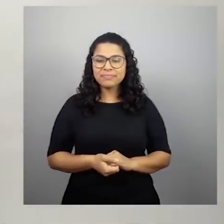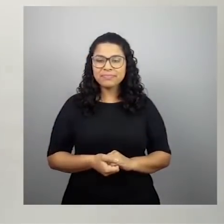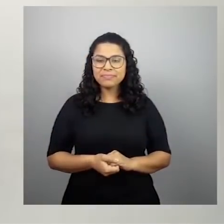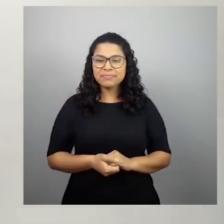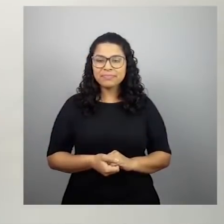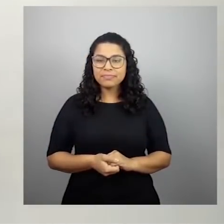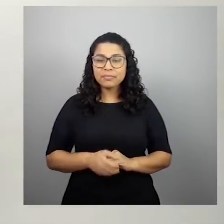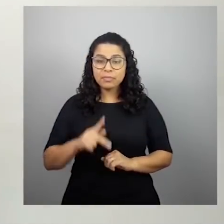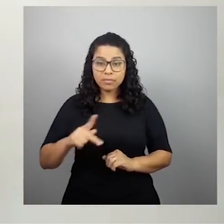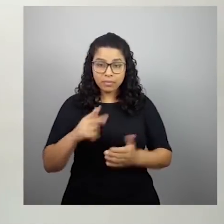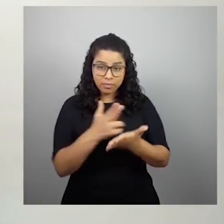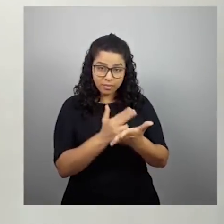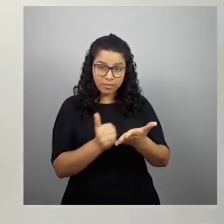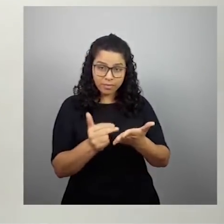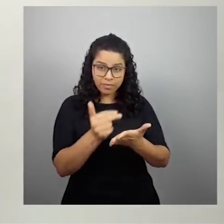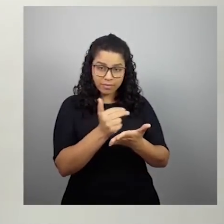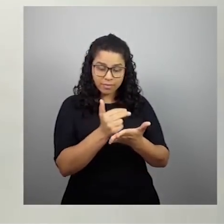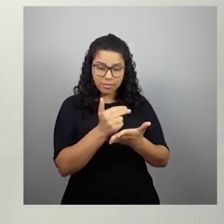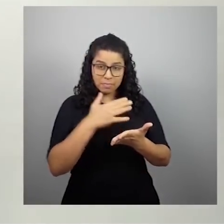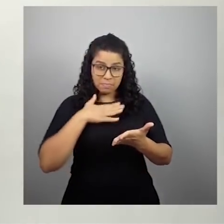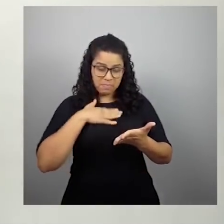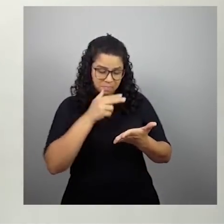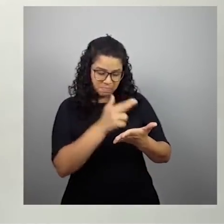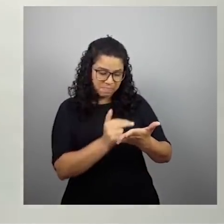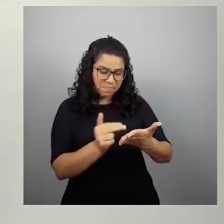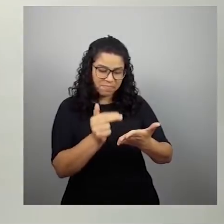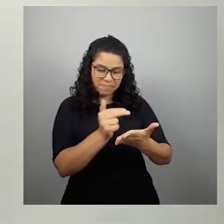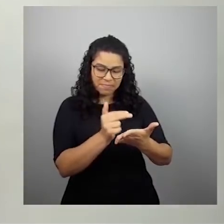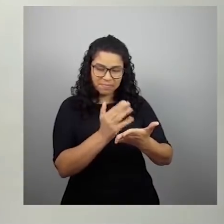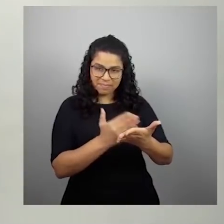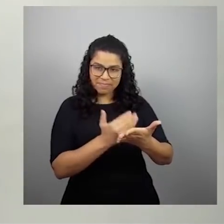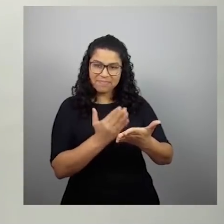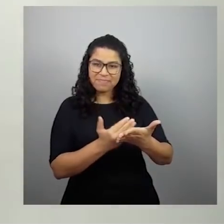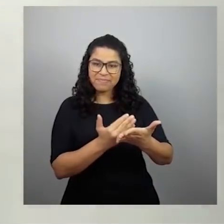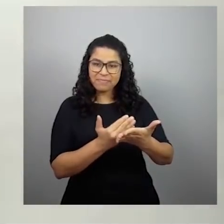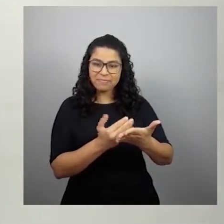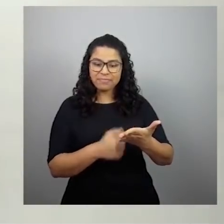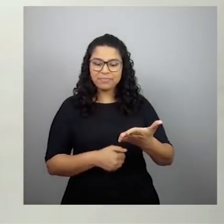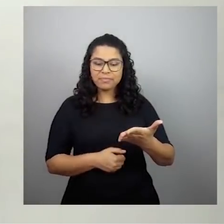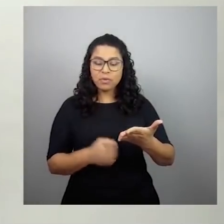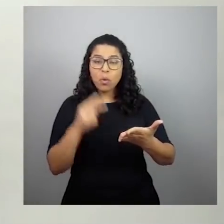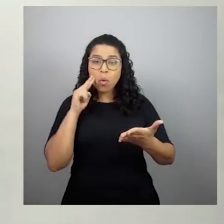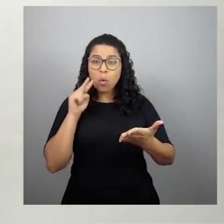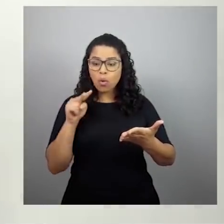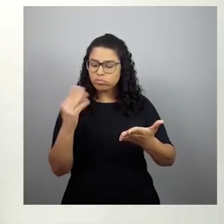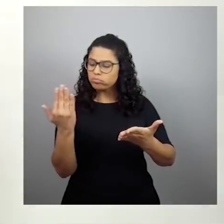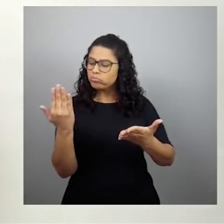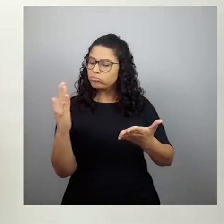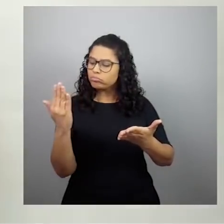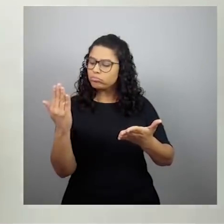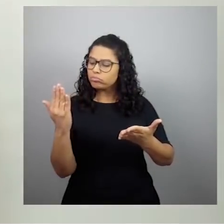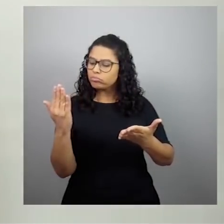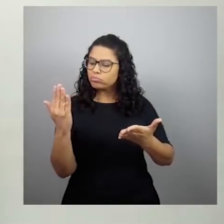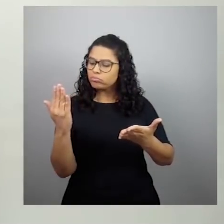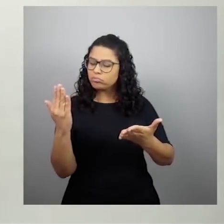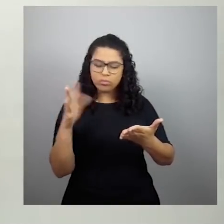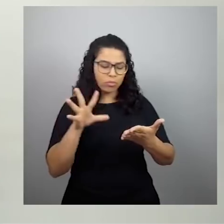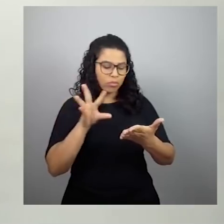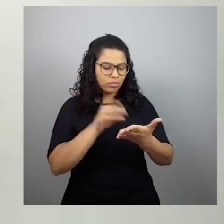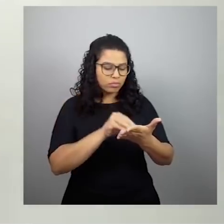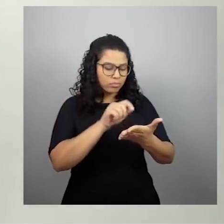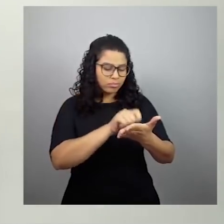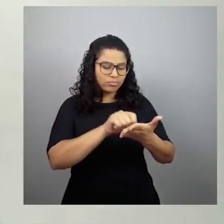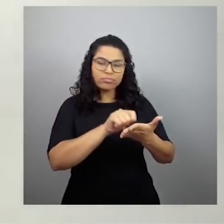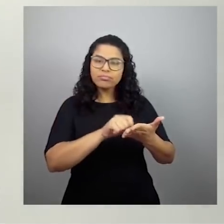A professora irá desenhar o rosto dela aqui no caderno, observando no espelho.